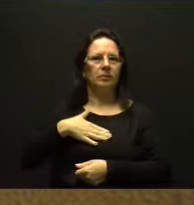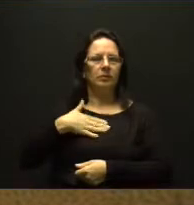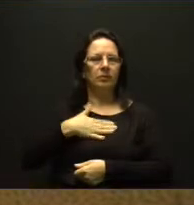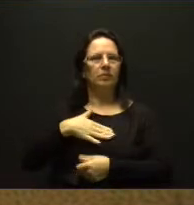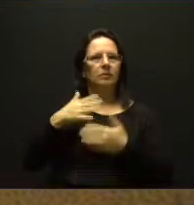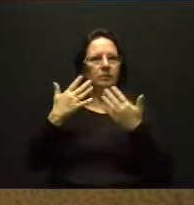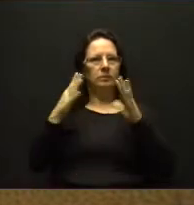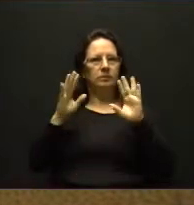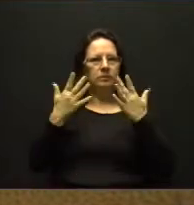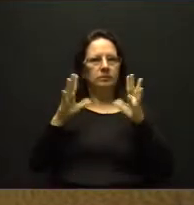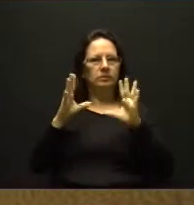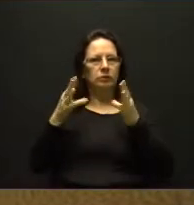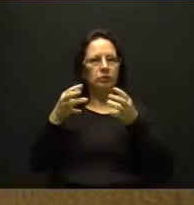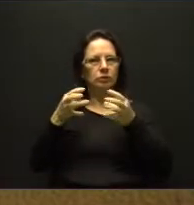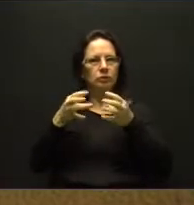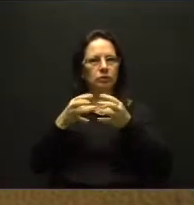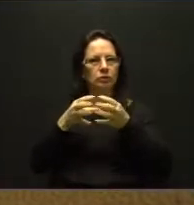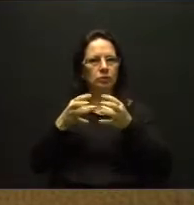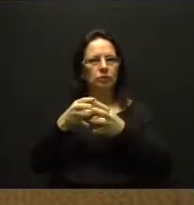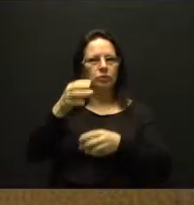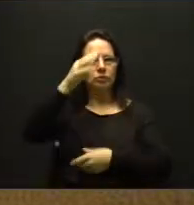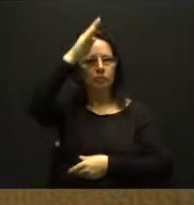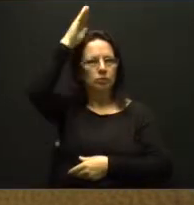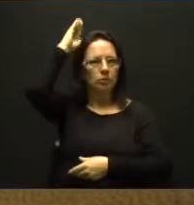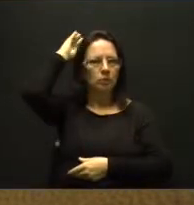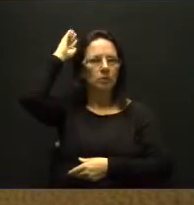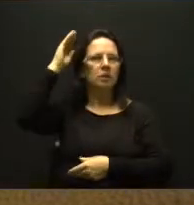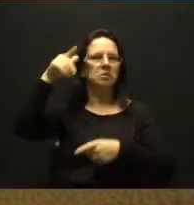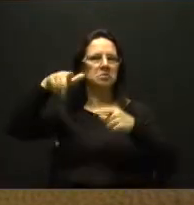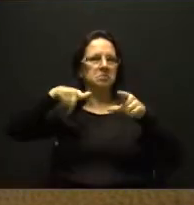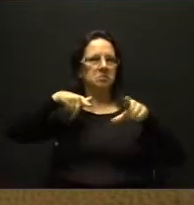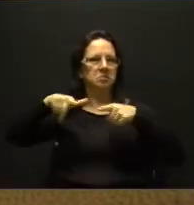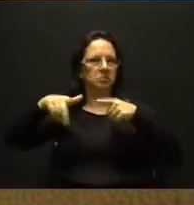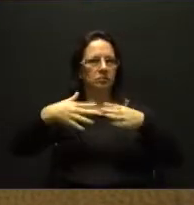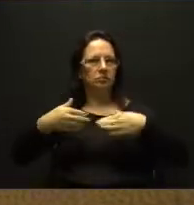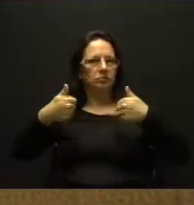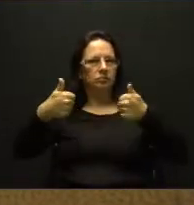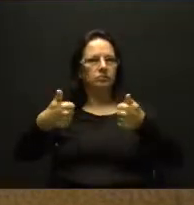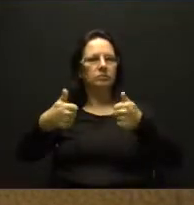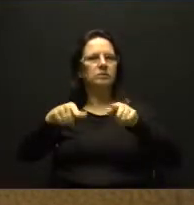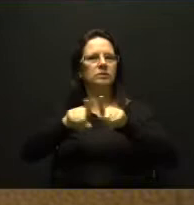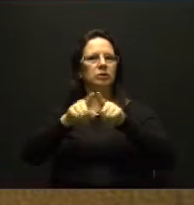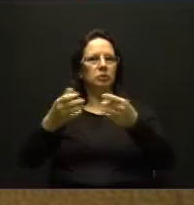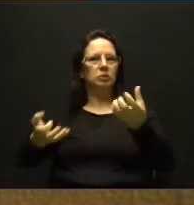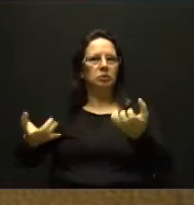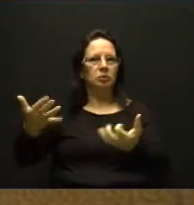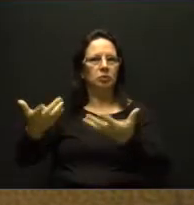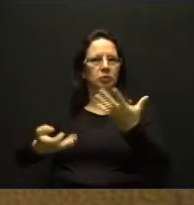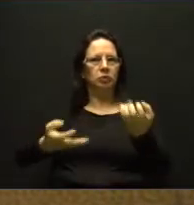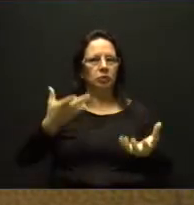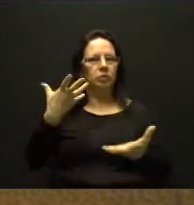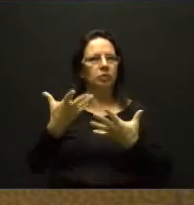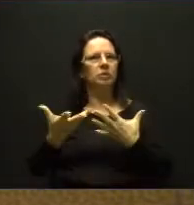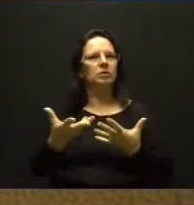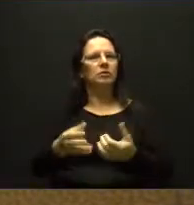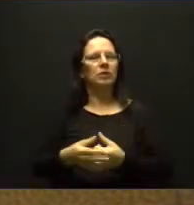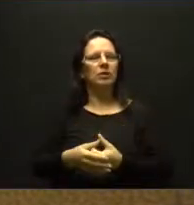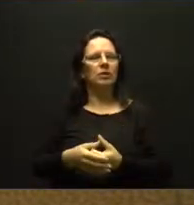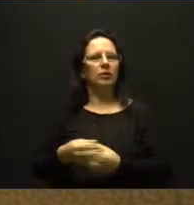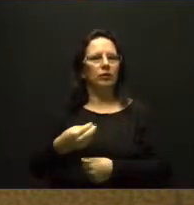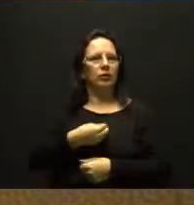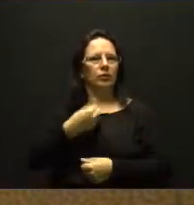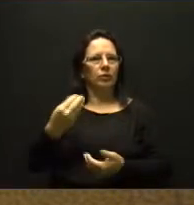parabenizar o corpo de bombeiro pelo excelente trabalho não só o incêndio mas sim em resgate a